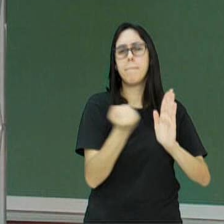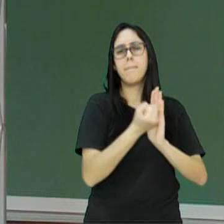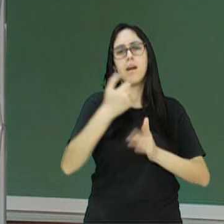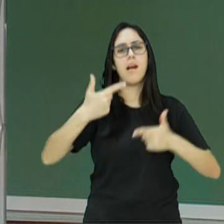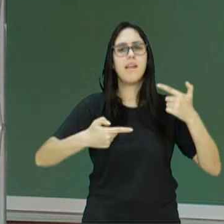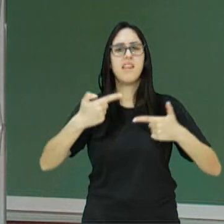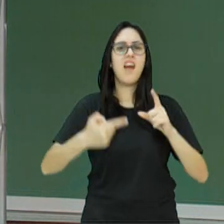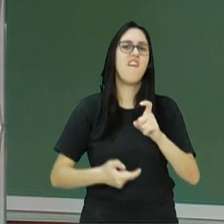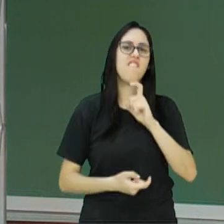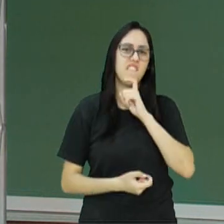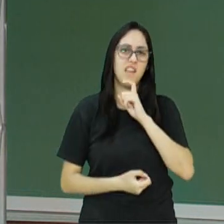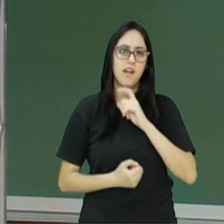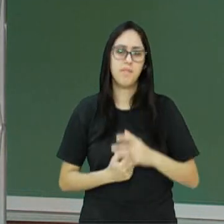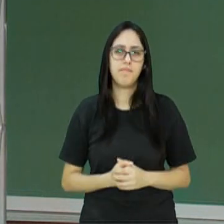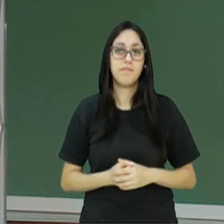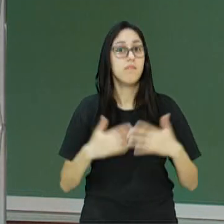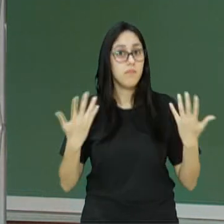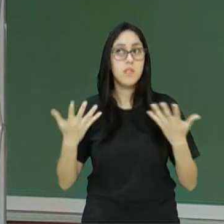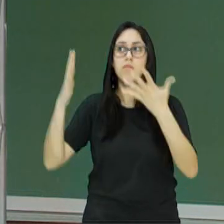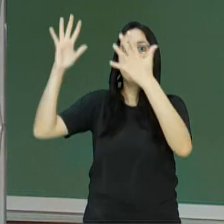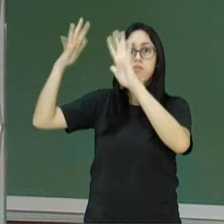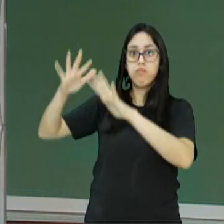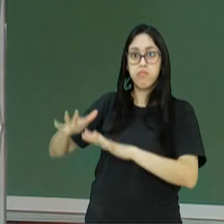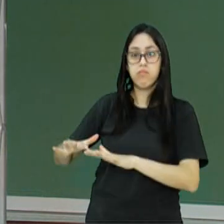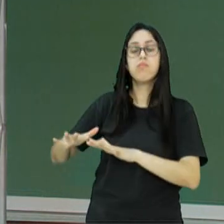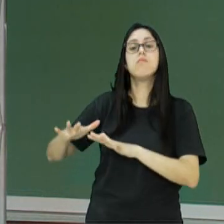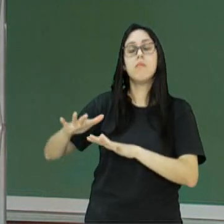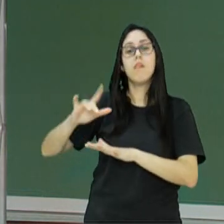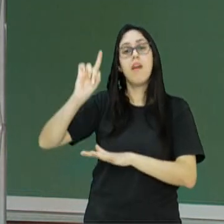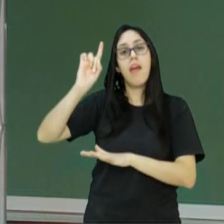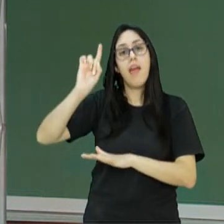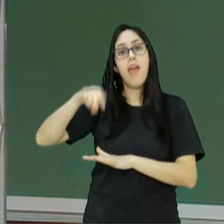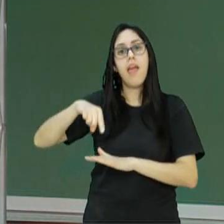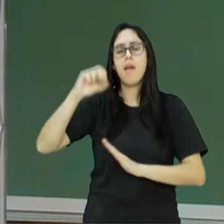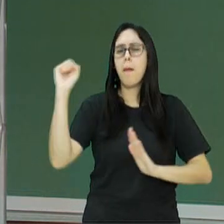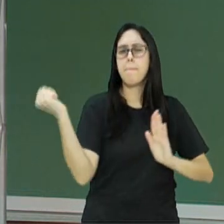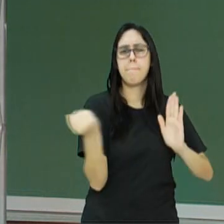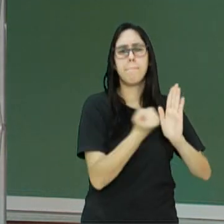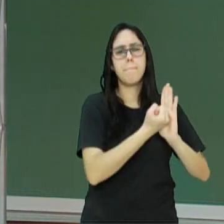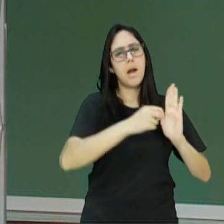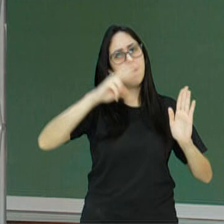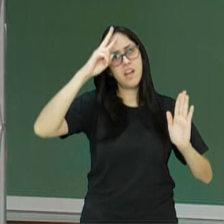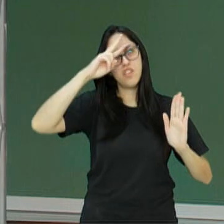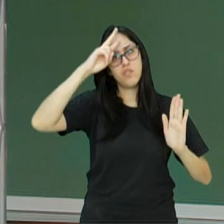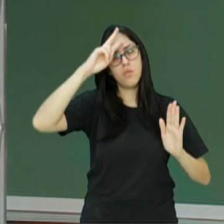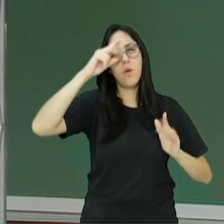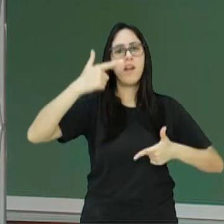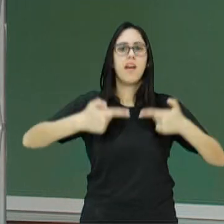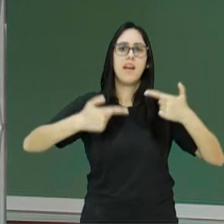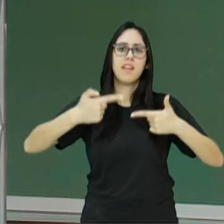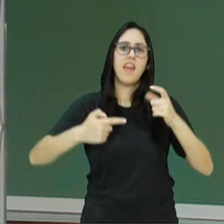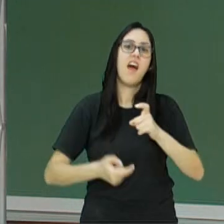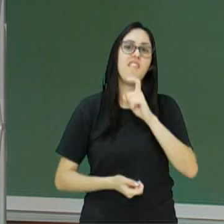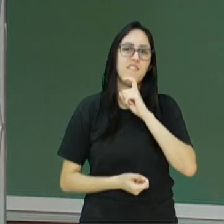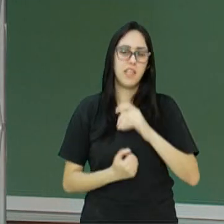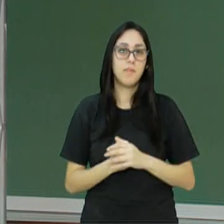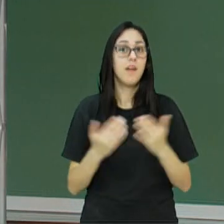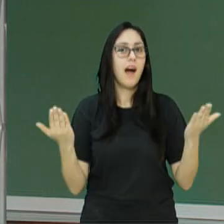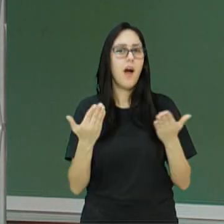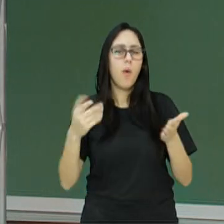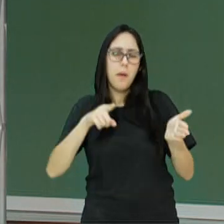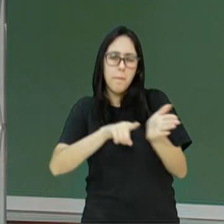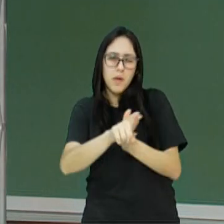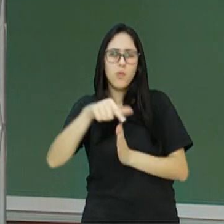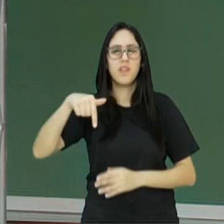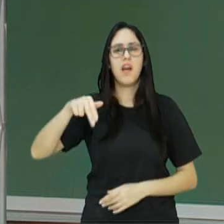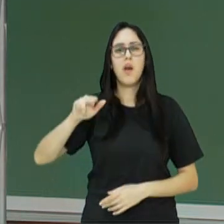né? Então essa queda, ela é considerada aí como um marco histórico da Guerra Fria, né? A gente vai fazer um quiz agora